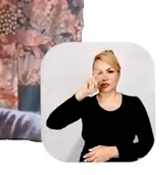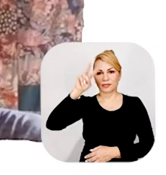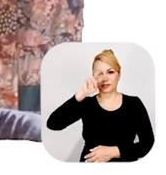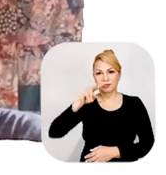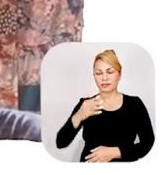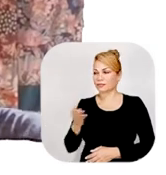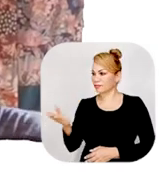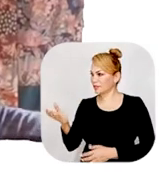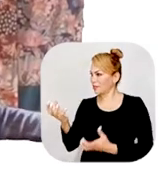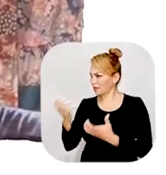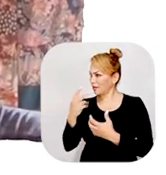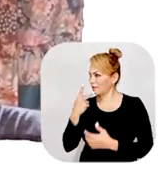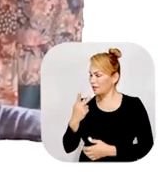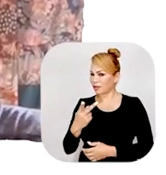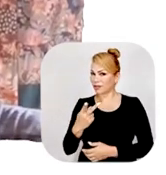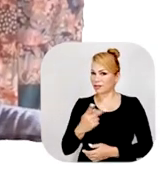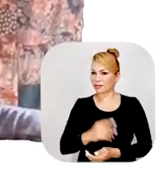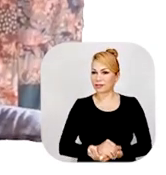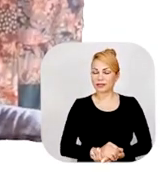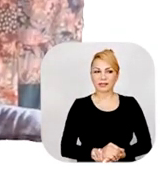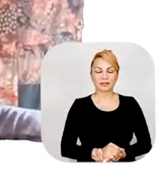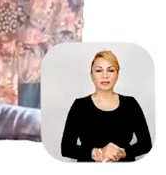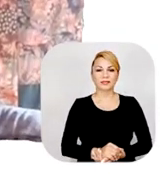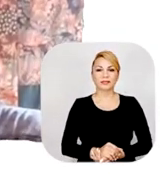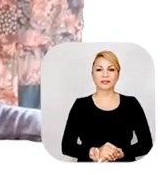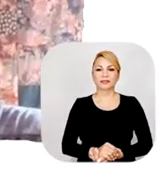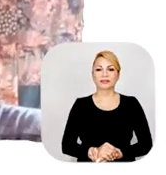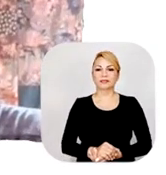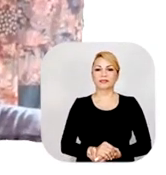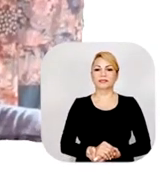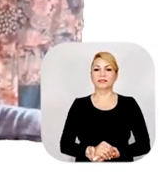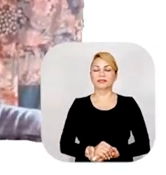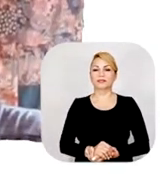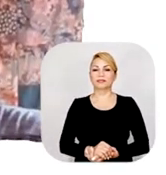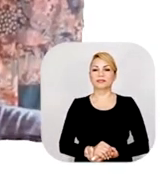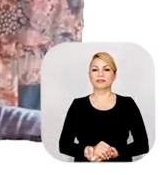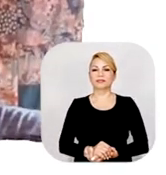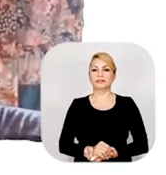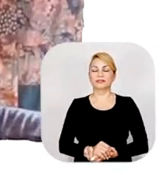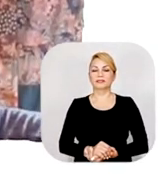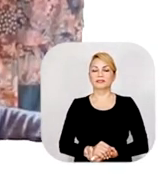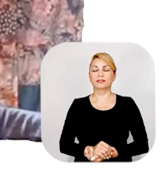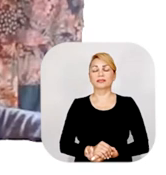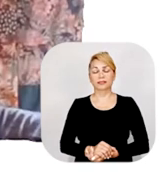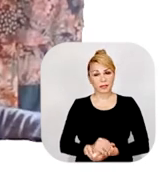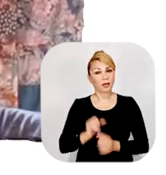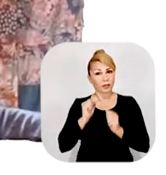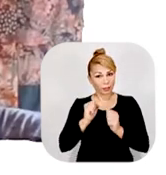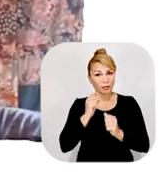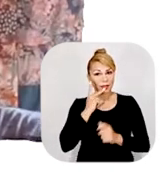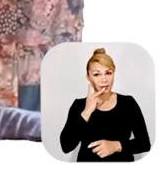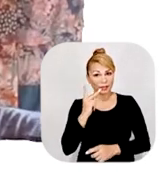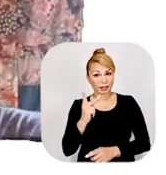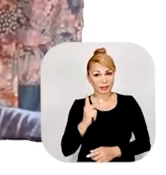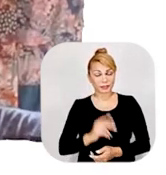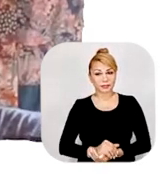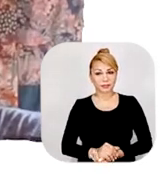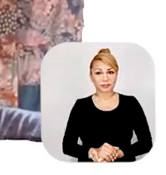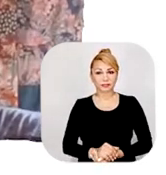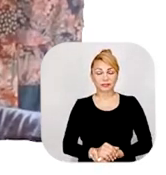bem. Raim quer falar, Raim? Sim, eu posso falar uma coisa? Sim.